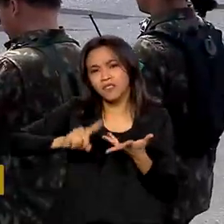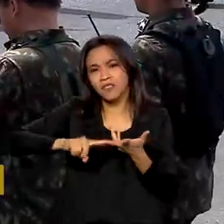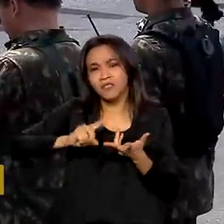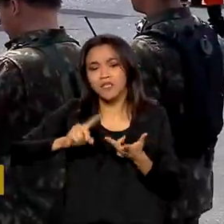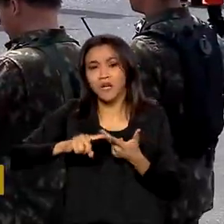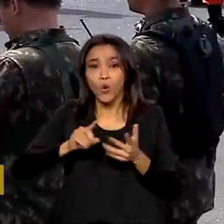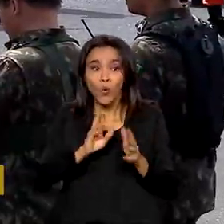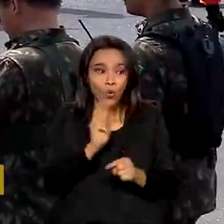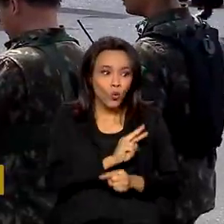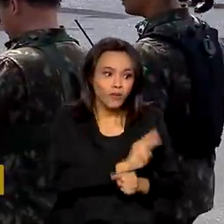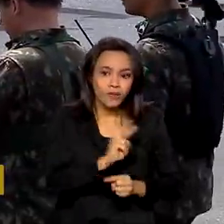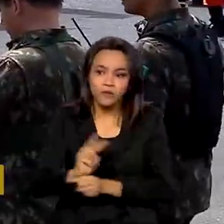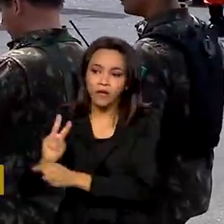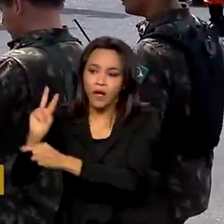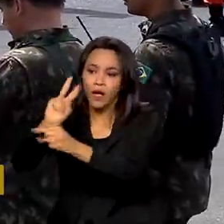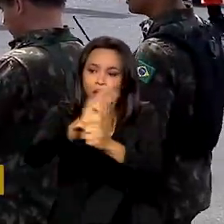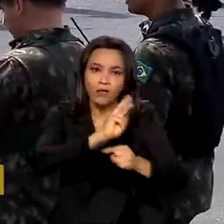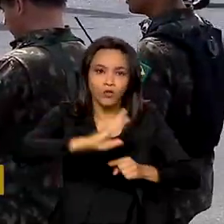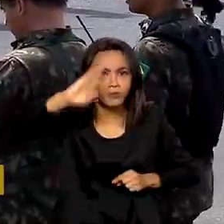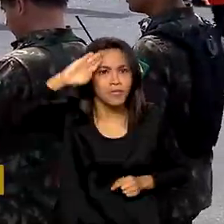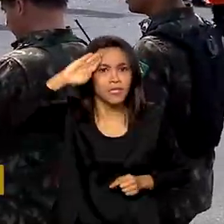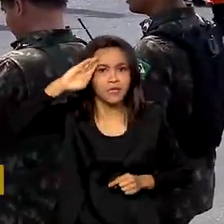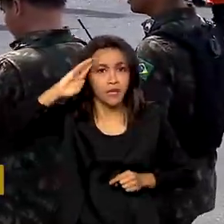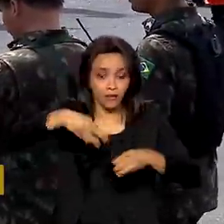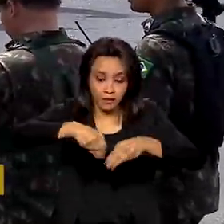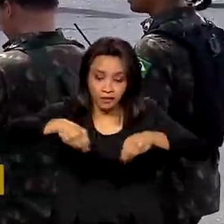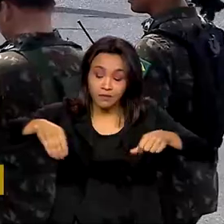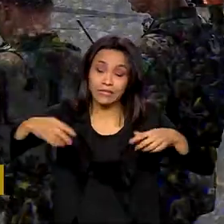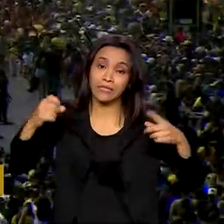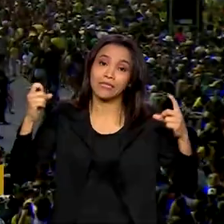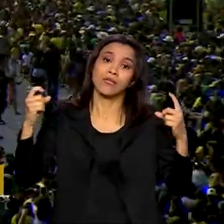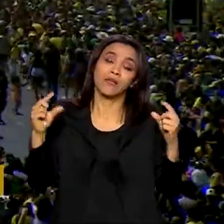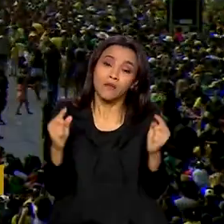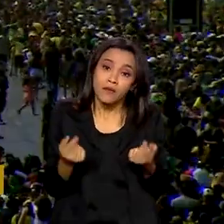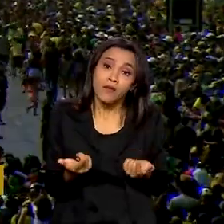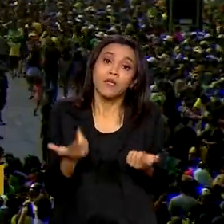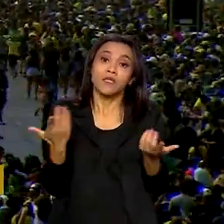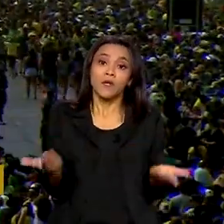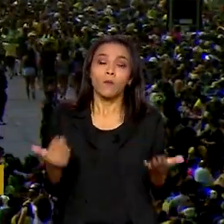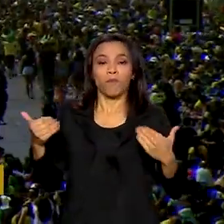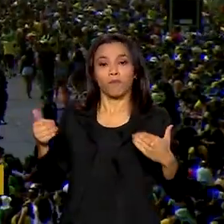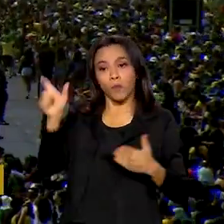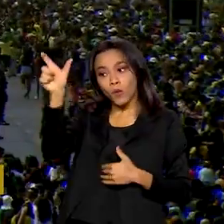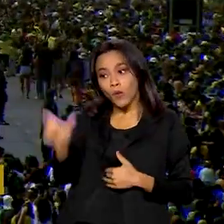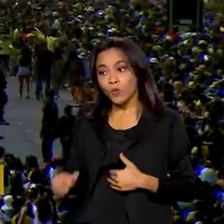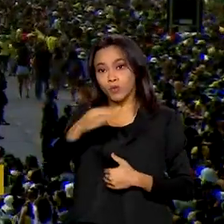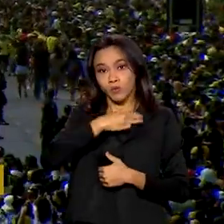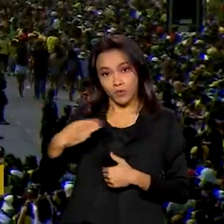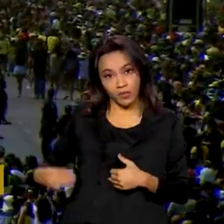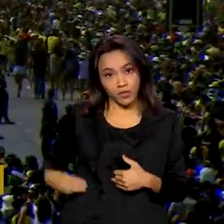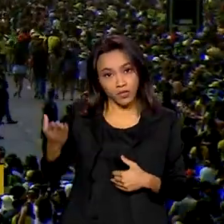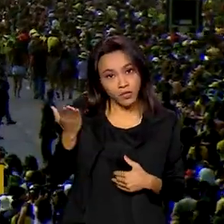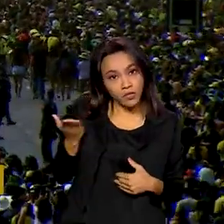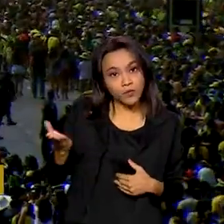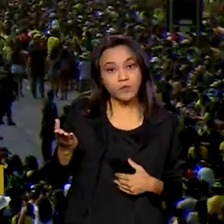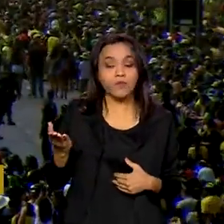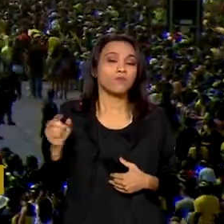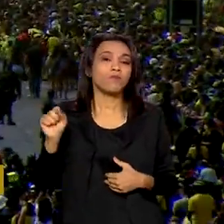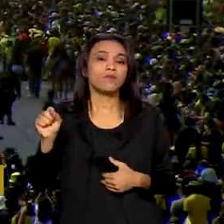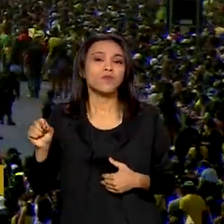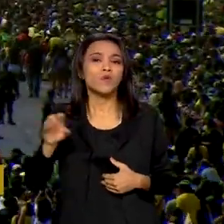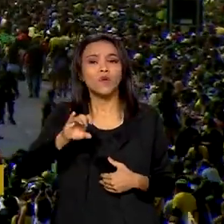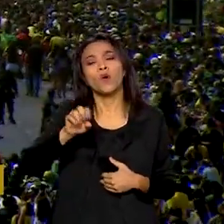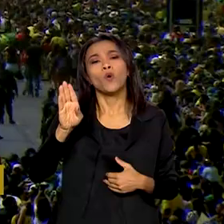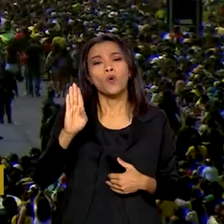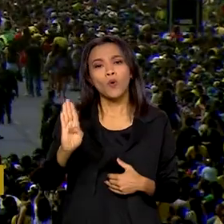o arquiteto do Império do Brasil, o ministro dos Negócios Estrangeiros, o José Bonifácio, que